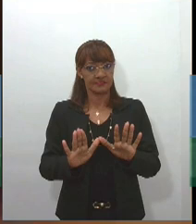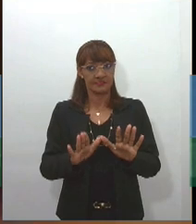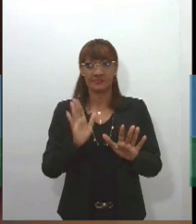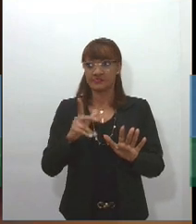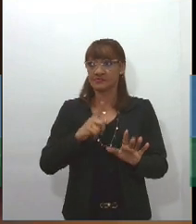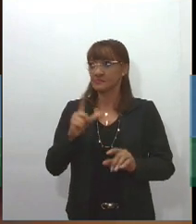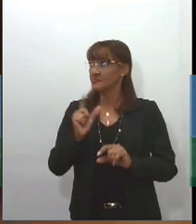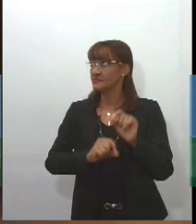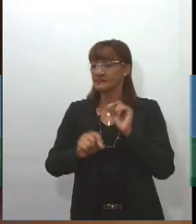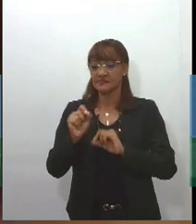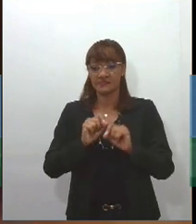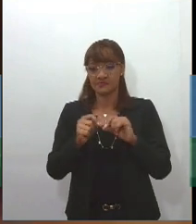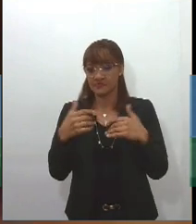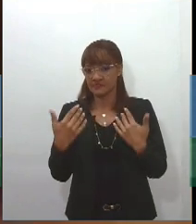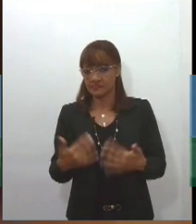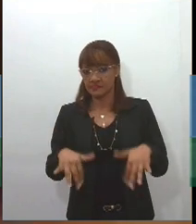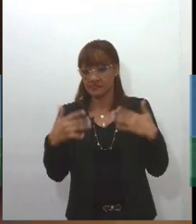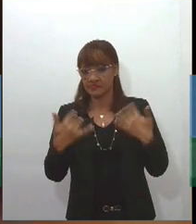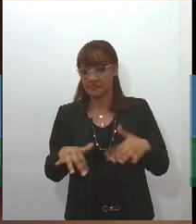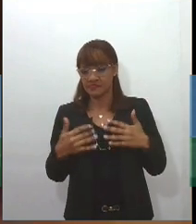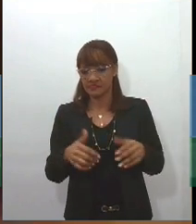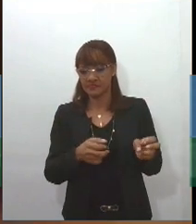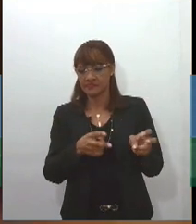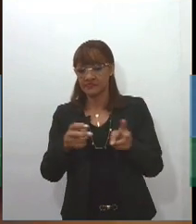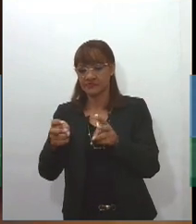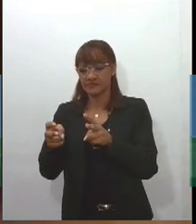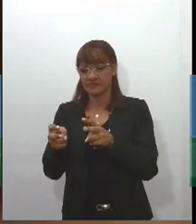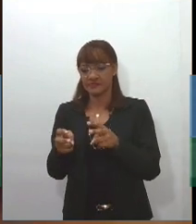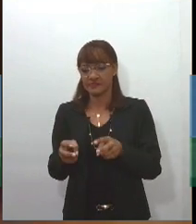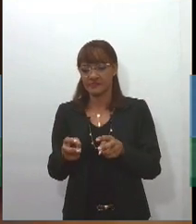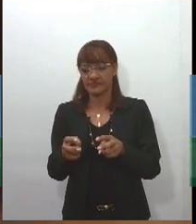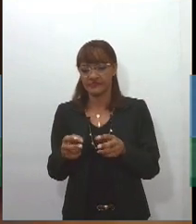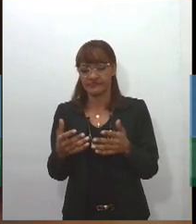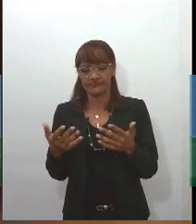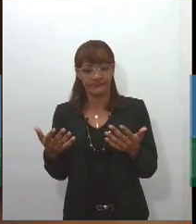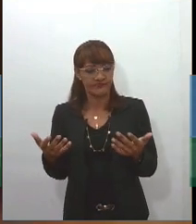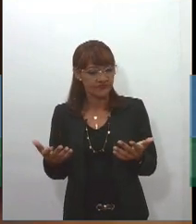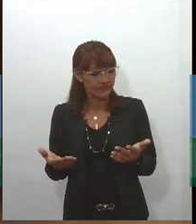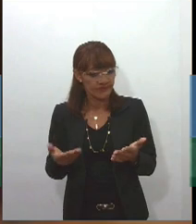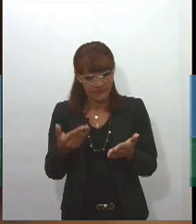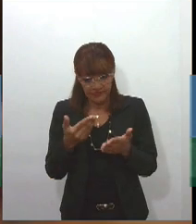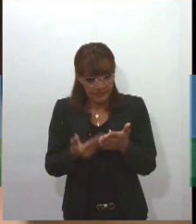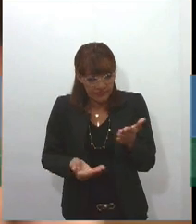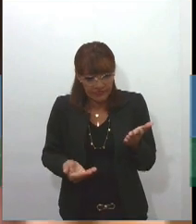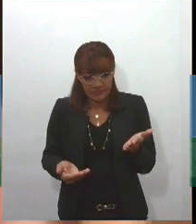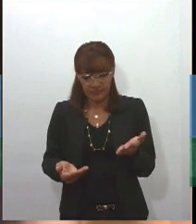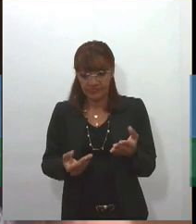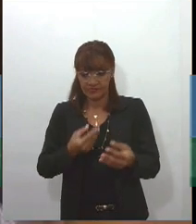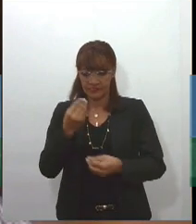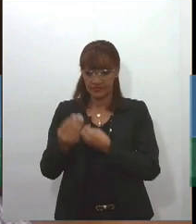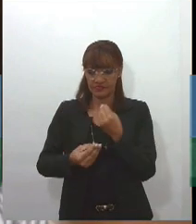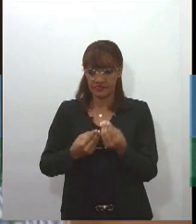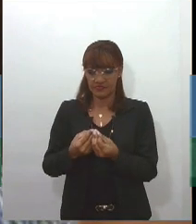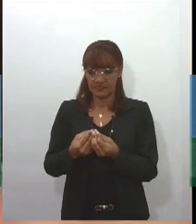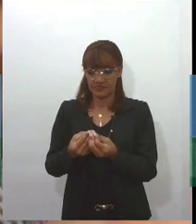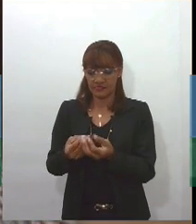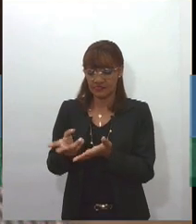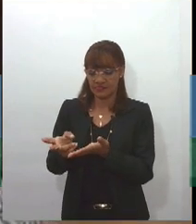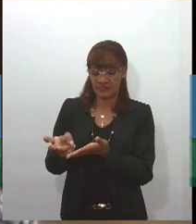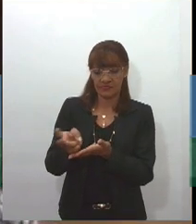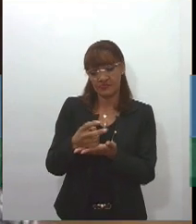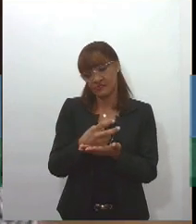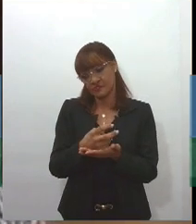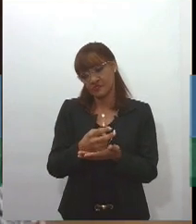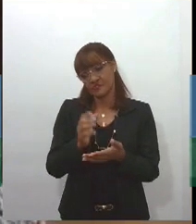municípios perderam de certa forma a sua capacidade de formular política tributária E isso está s sendo